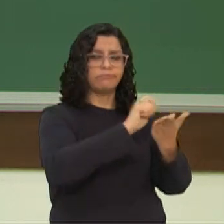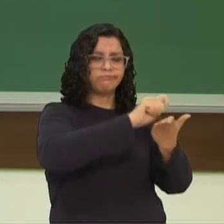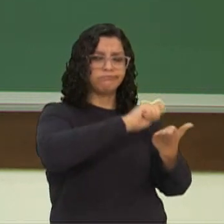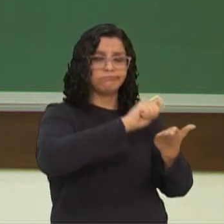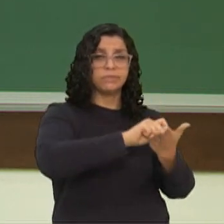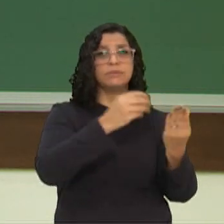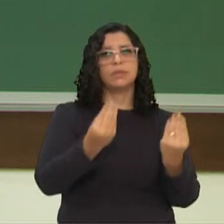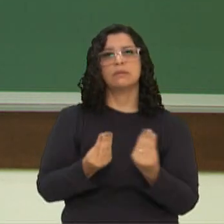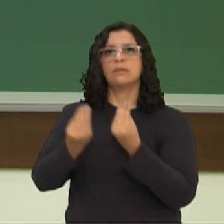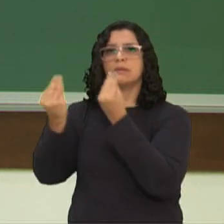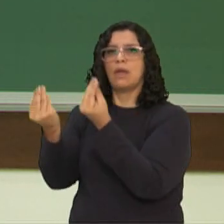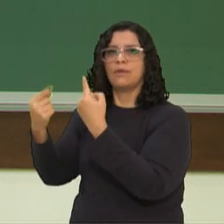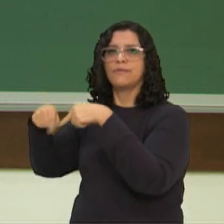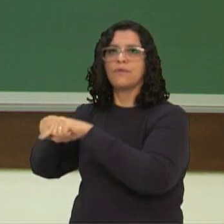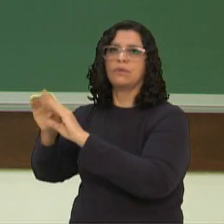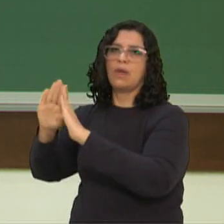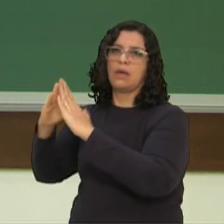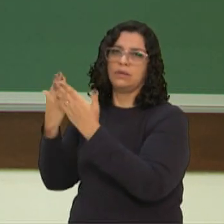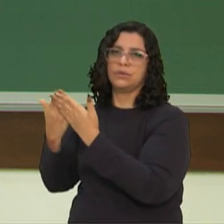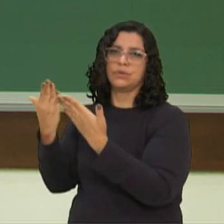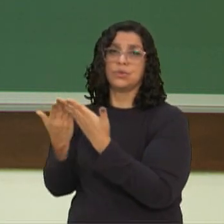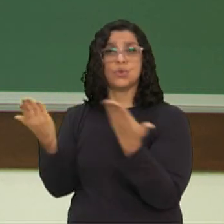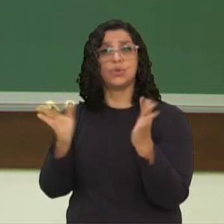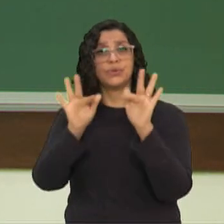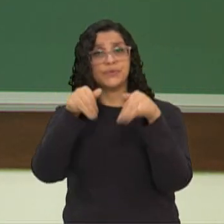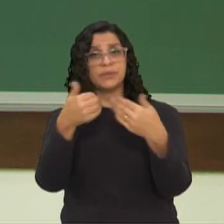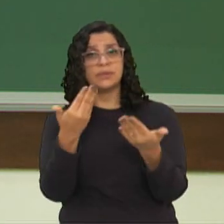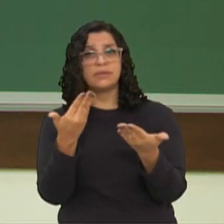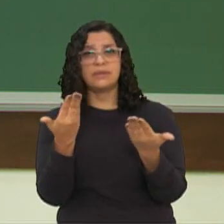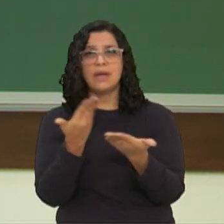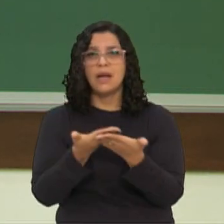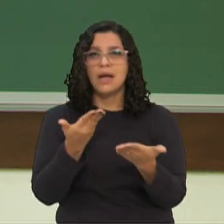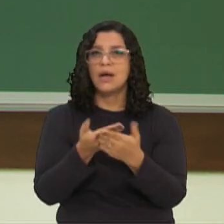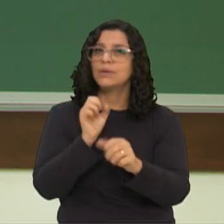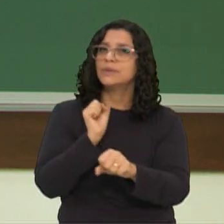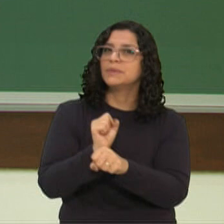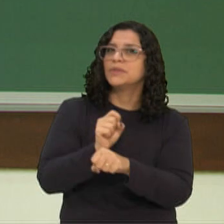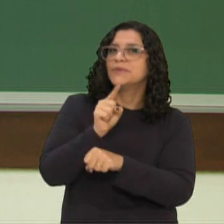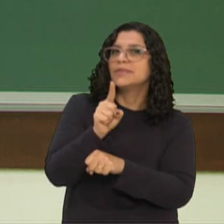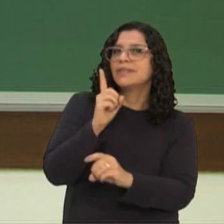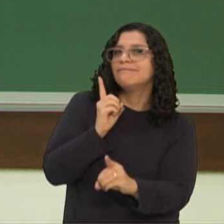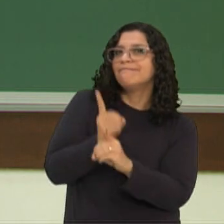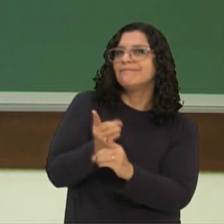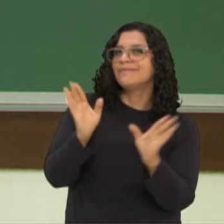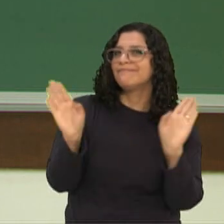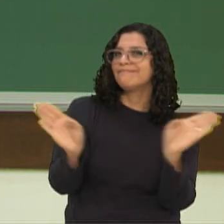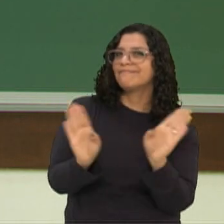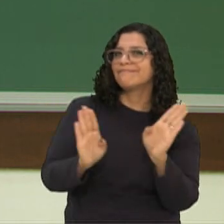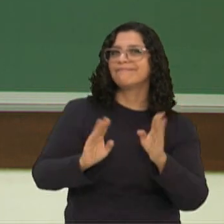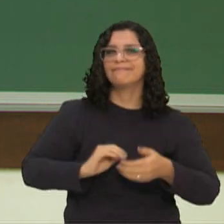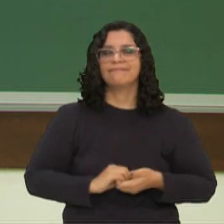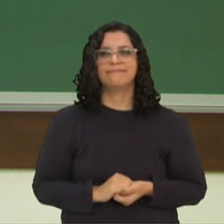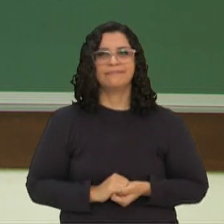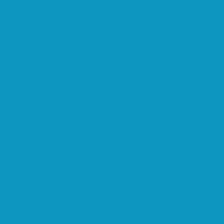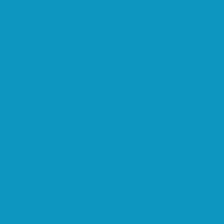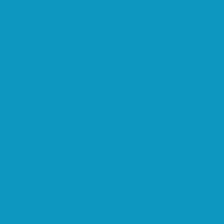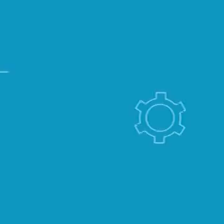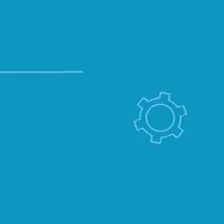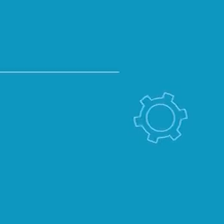entregá-las. Feito isso, nós encerramos a nossa aula e esperamos até o próximo encontro. Tchau, tchau para vocês.